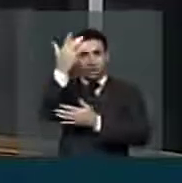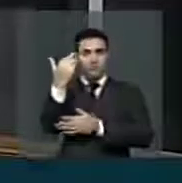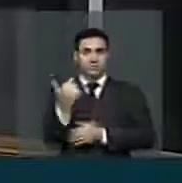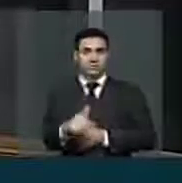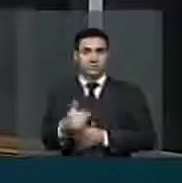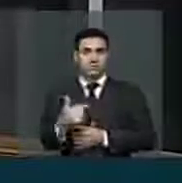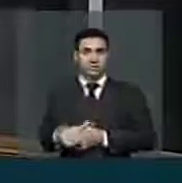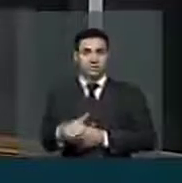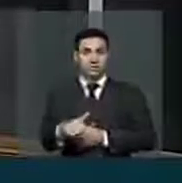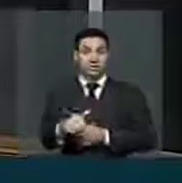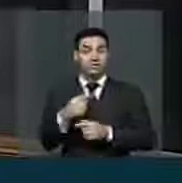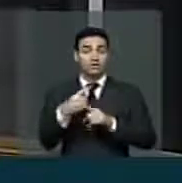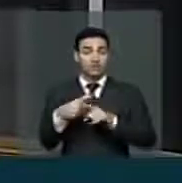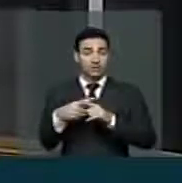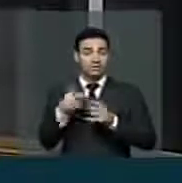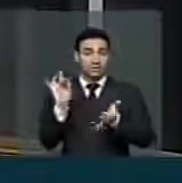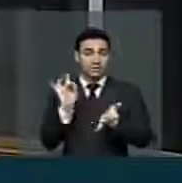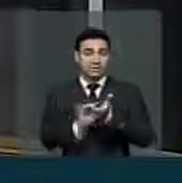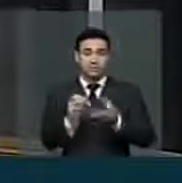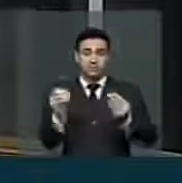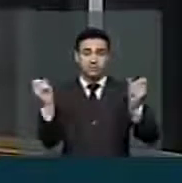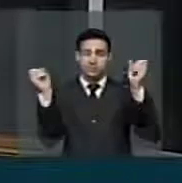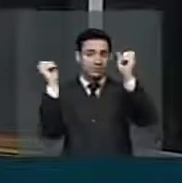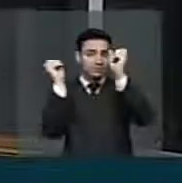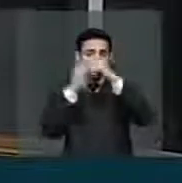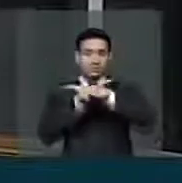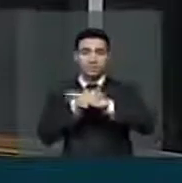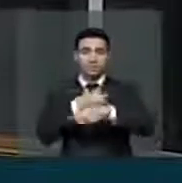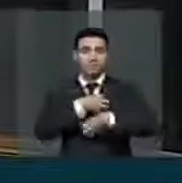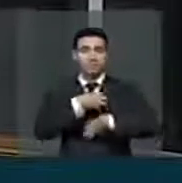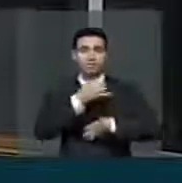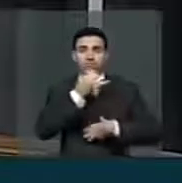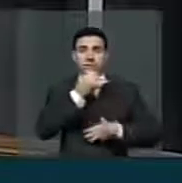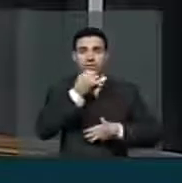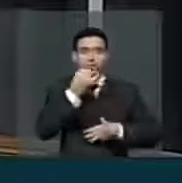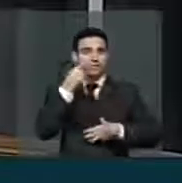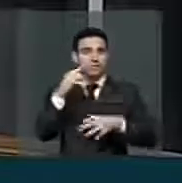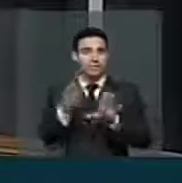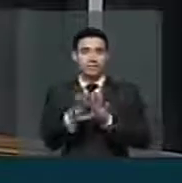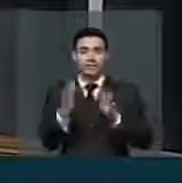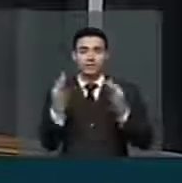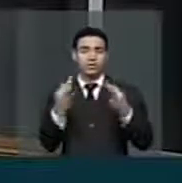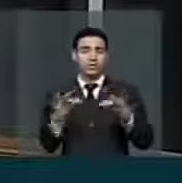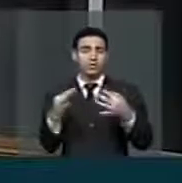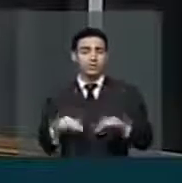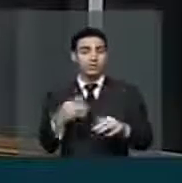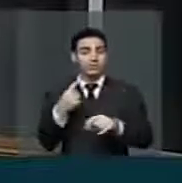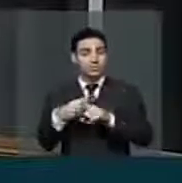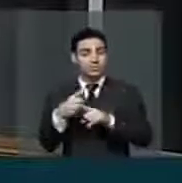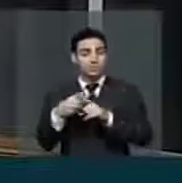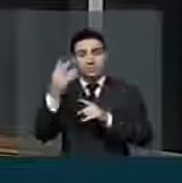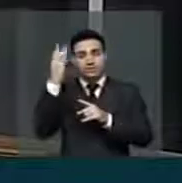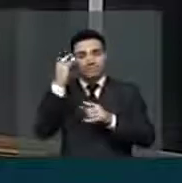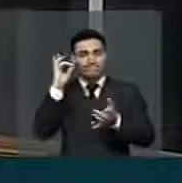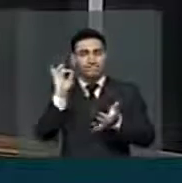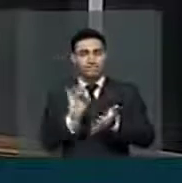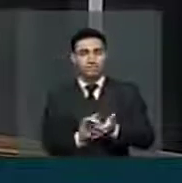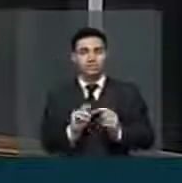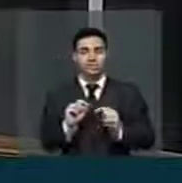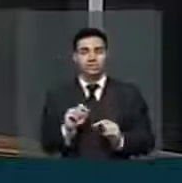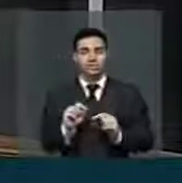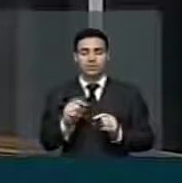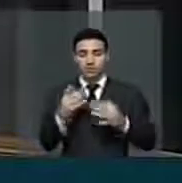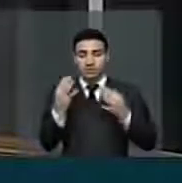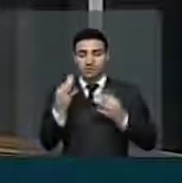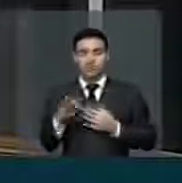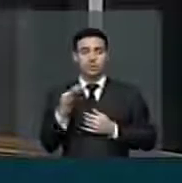aliás, bastante difícil, extremamente triste e doloroso. E por saber exatamente que essa